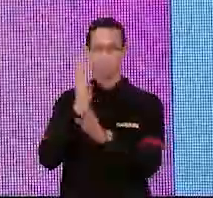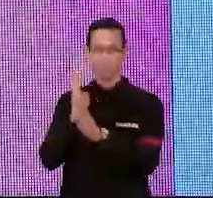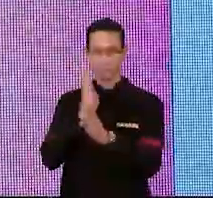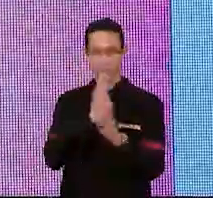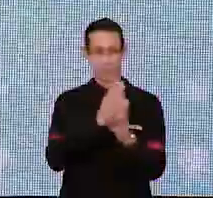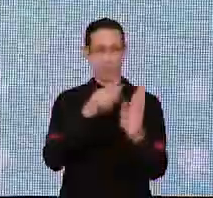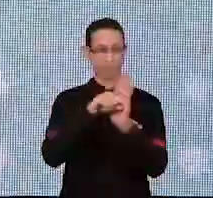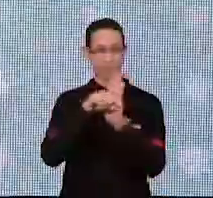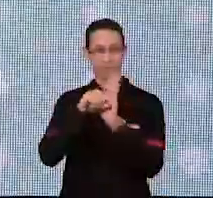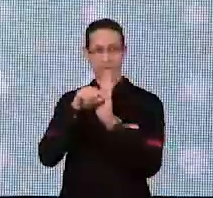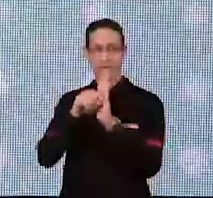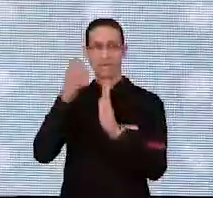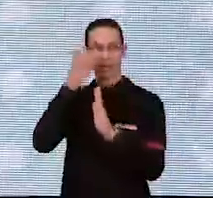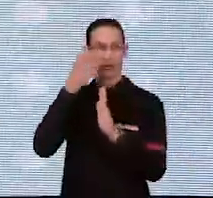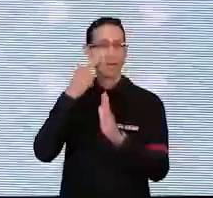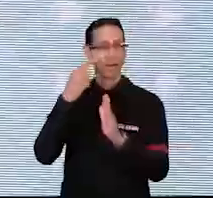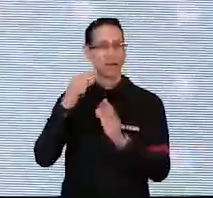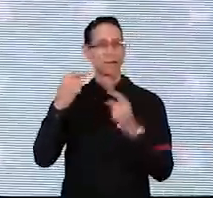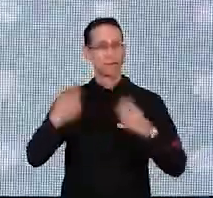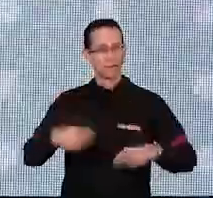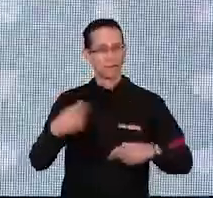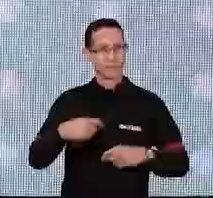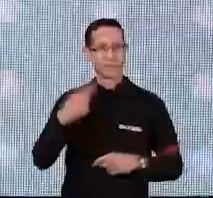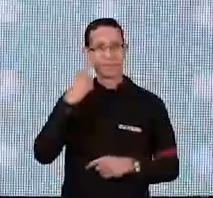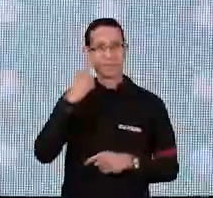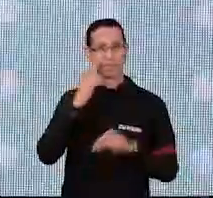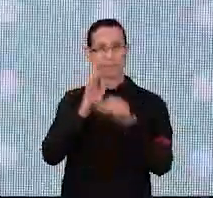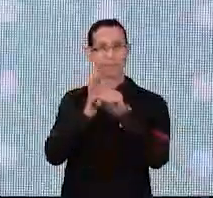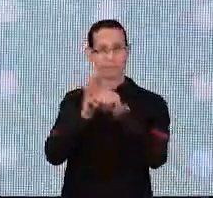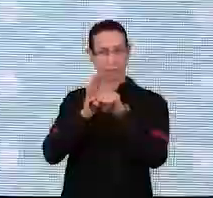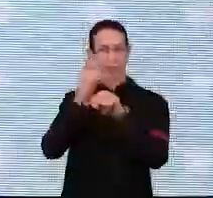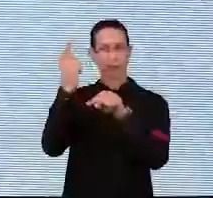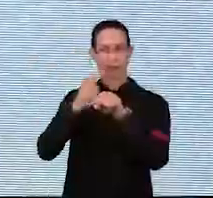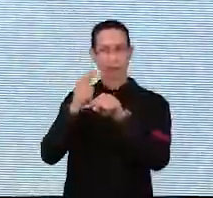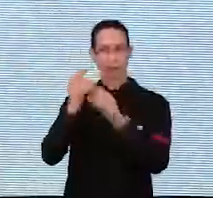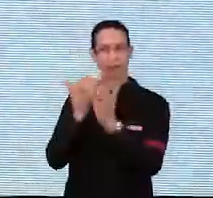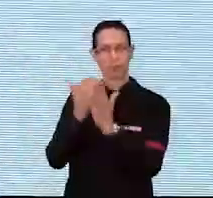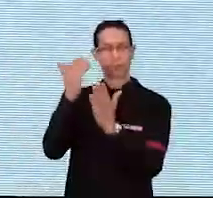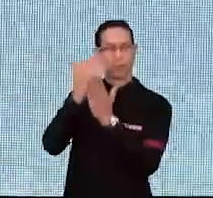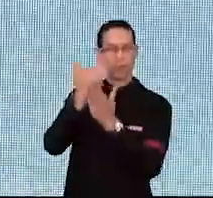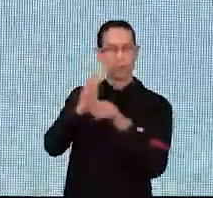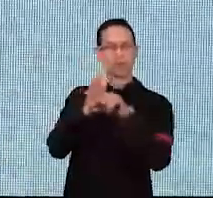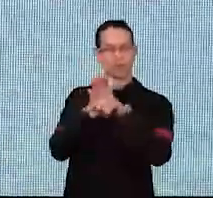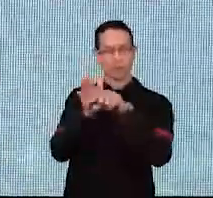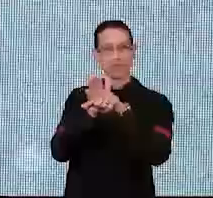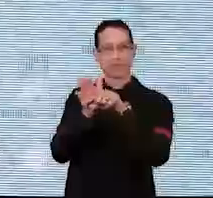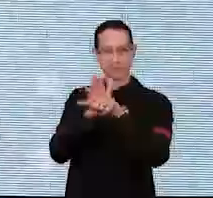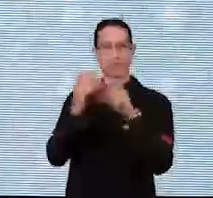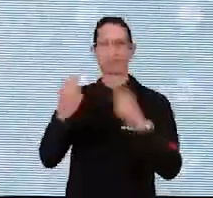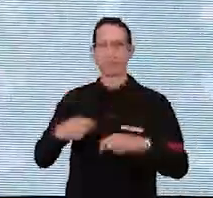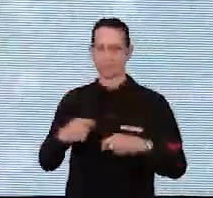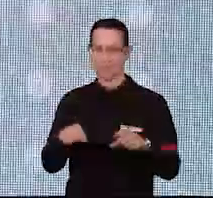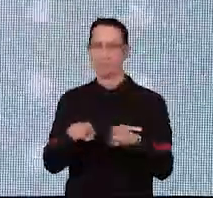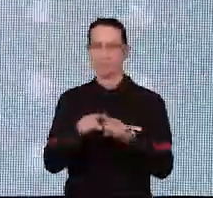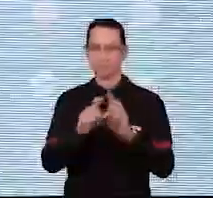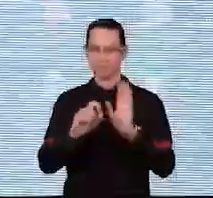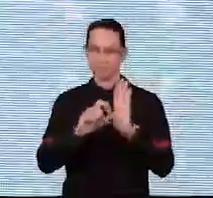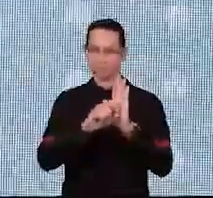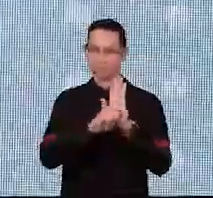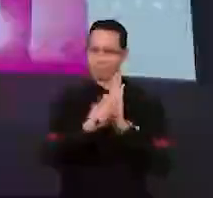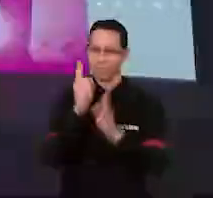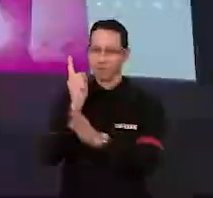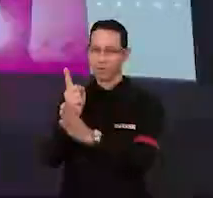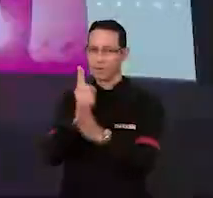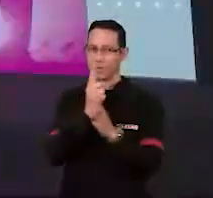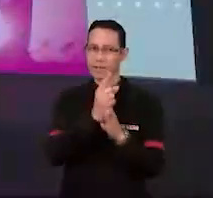né, nessa palestra que a gente tem que encaminhar isso para a cultura antibiograma, de novo, mais uma vez, né? E citologia, né? E a citologia, faz a citologia como